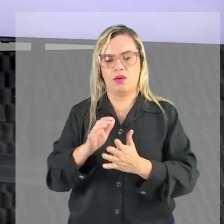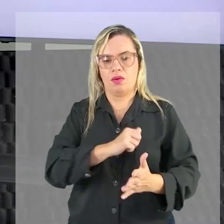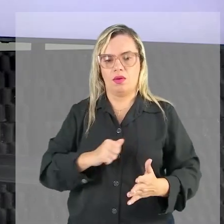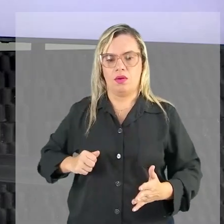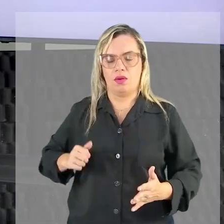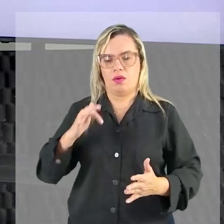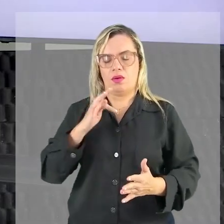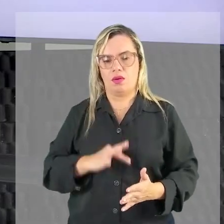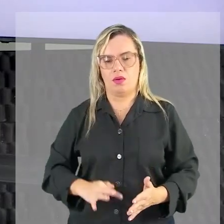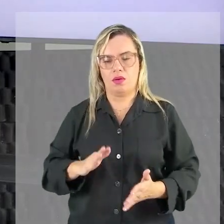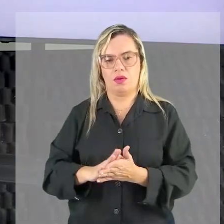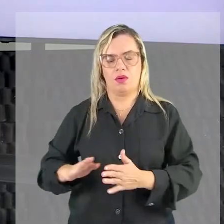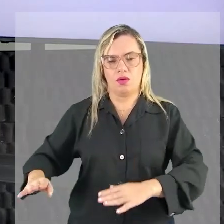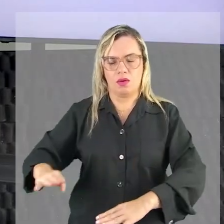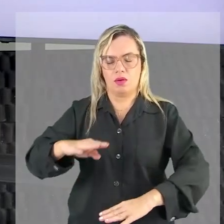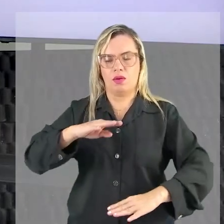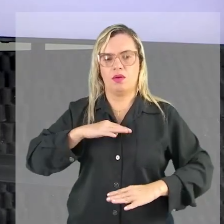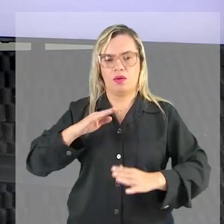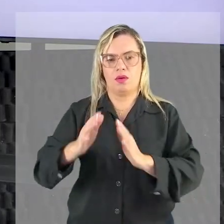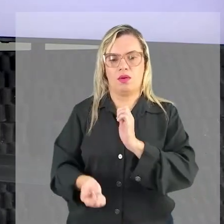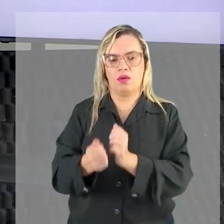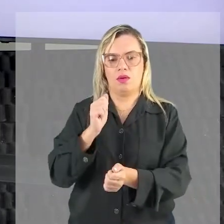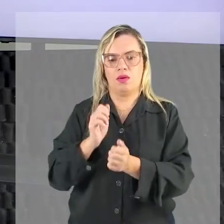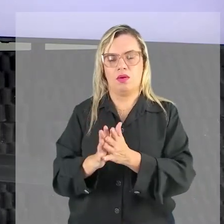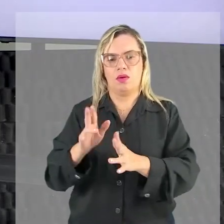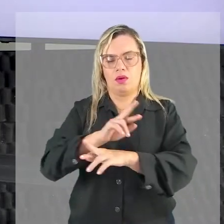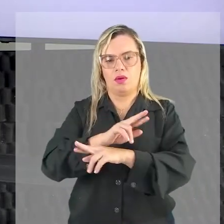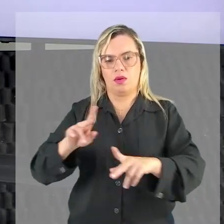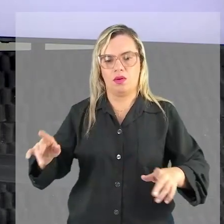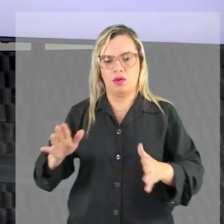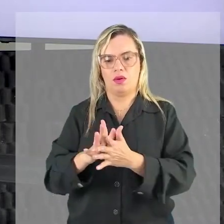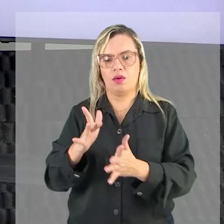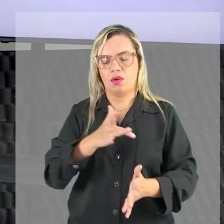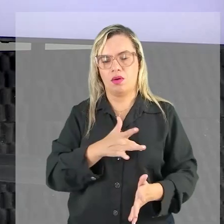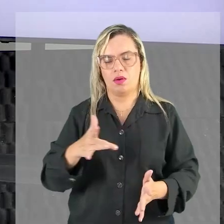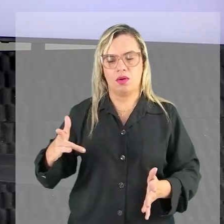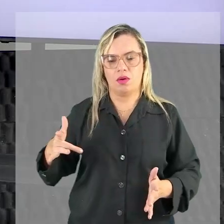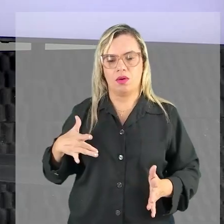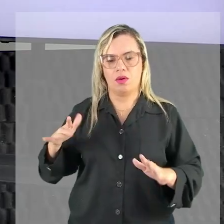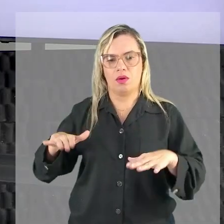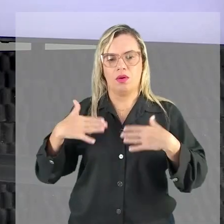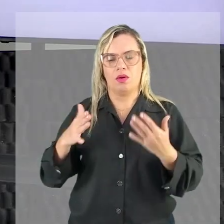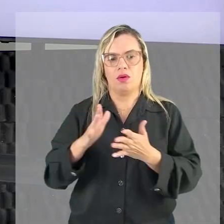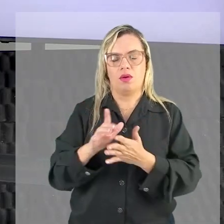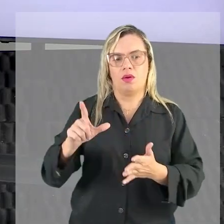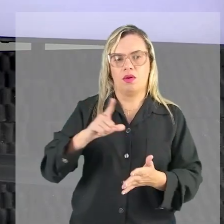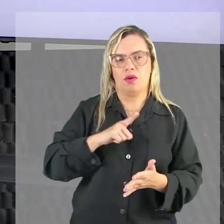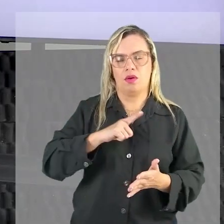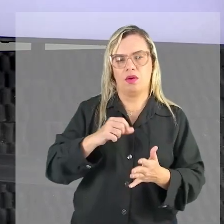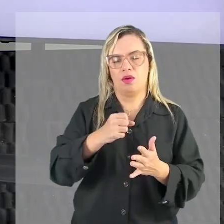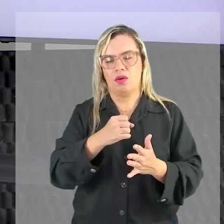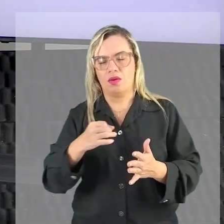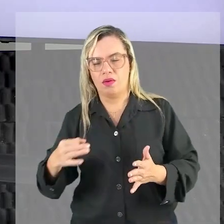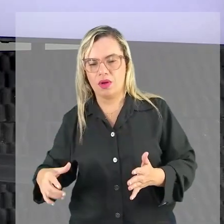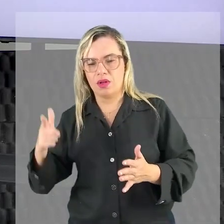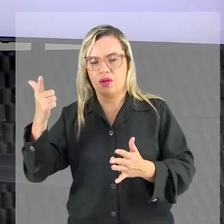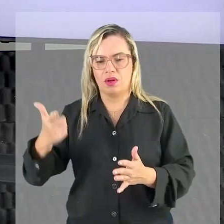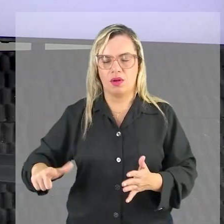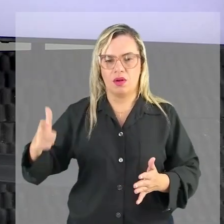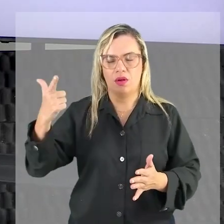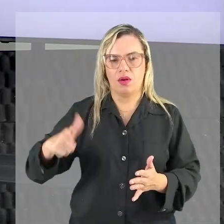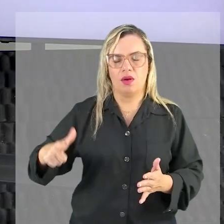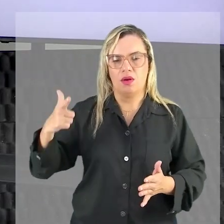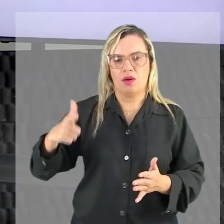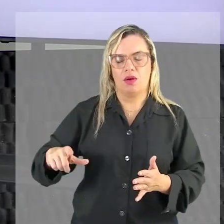rendimento esportivo ou para a sua saúde. Então, ele vai seguir, vai ter números de séries, vai ter volume,